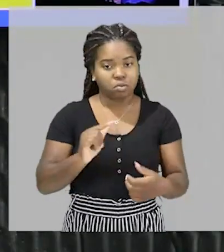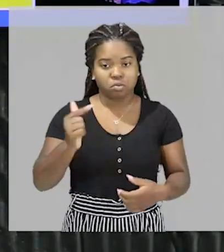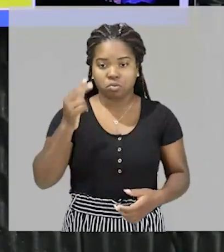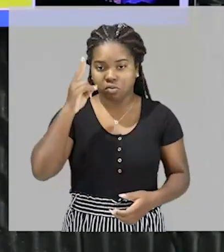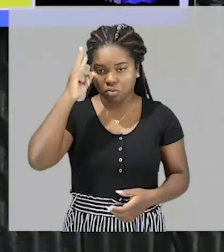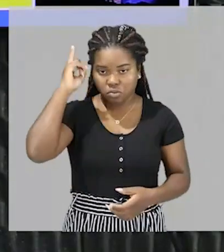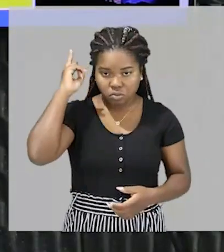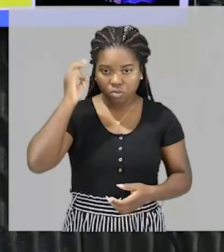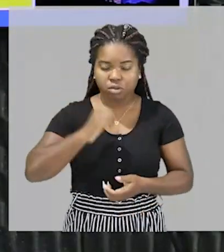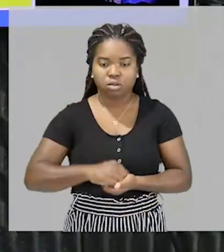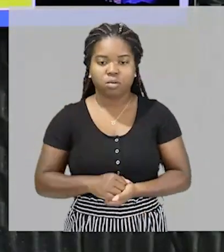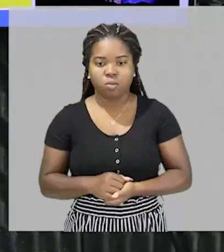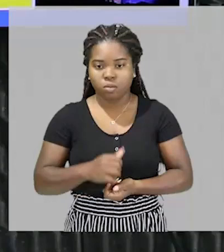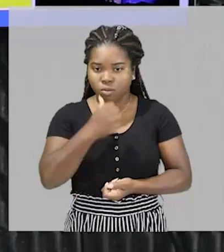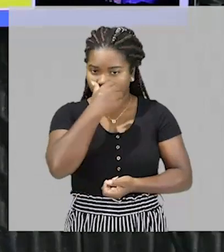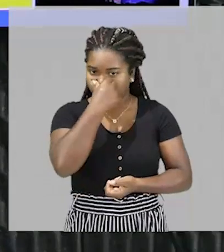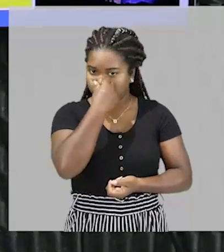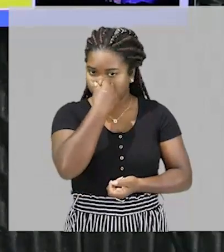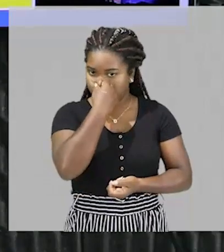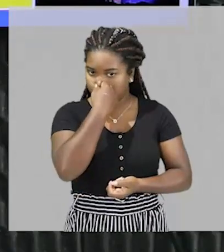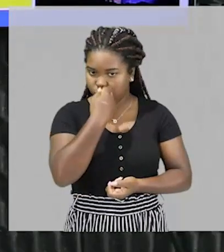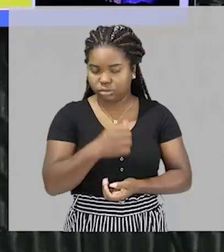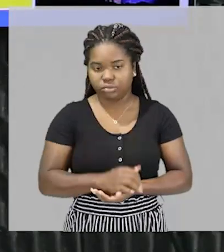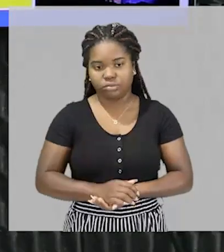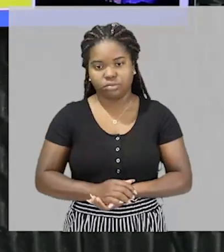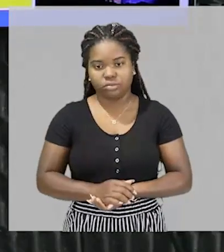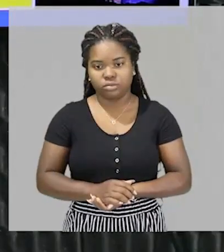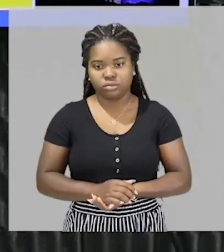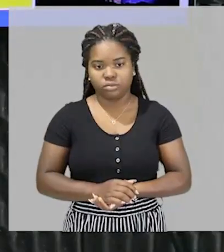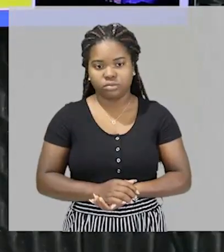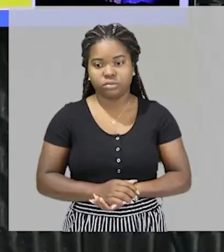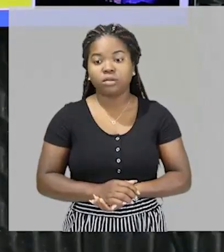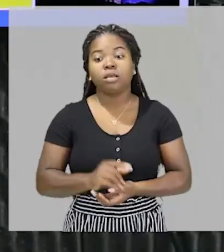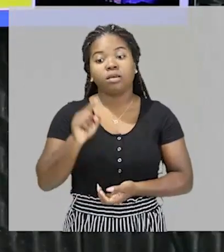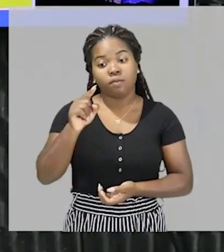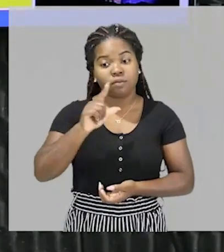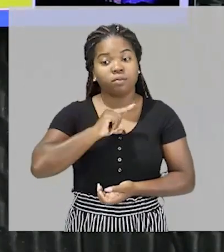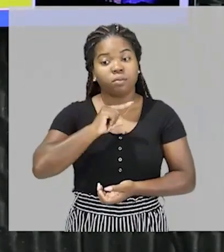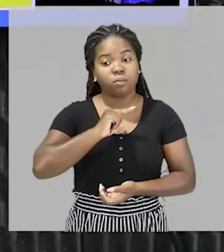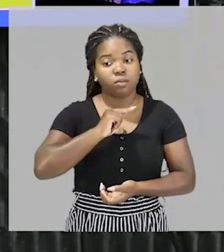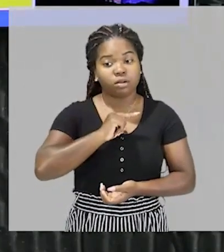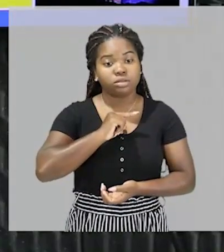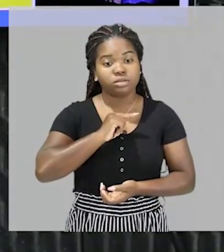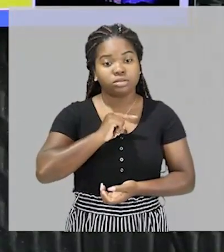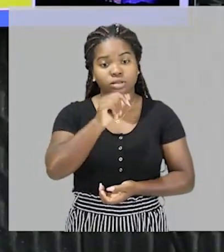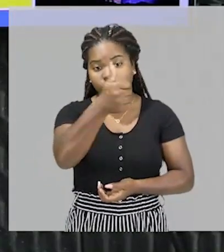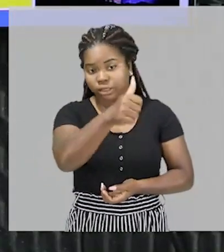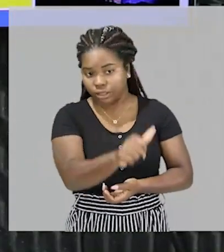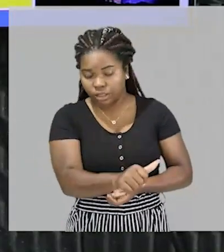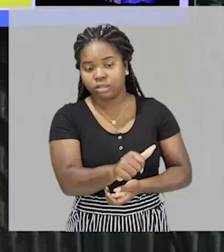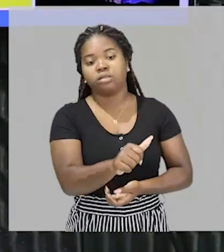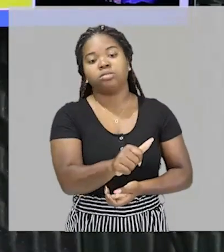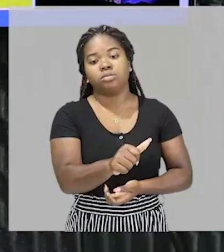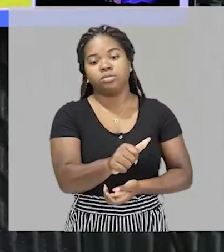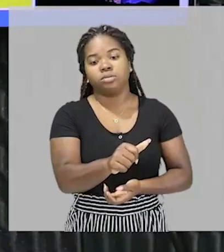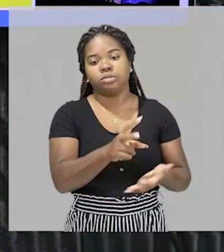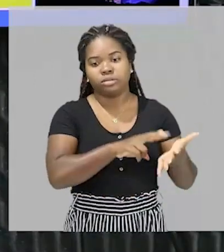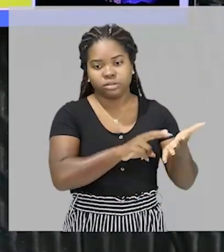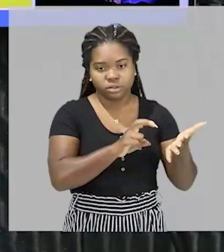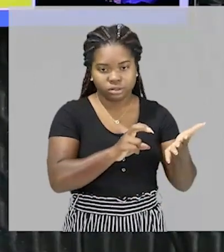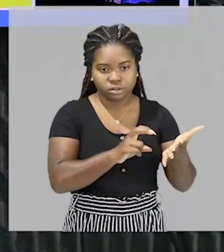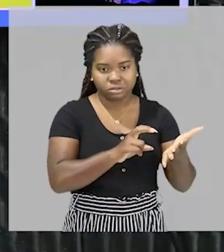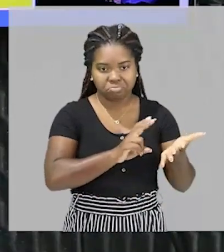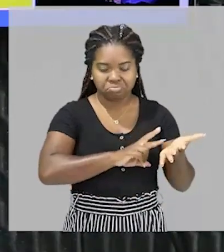vestibular, qualquer outra prova, inclusive da sua escola, aí você tem a interpretação e a